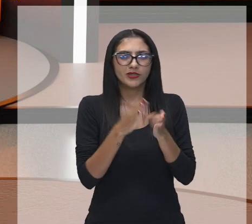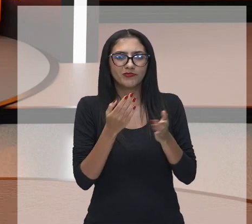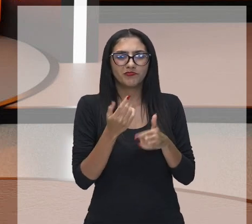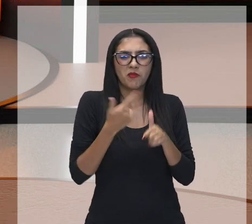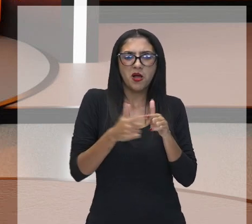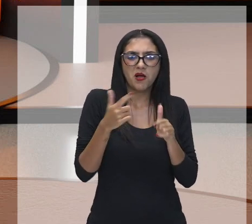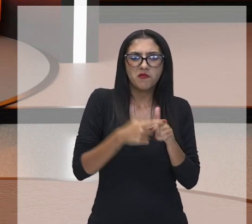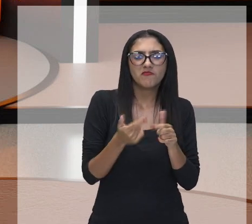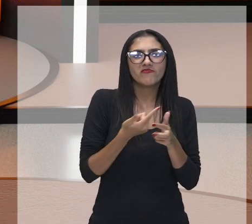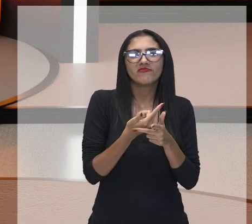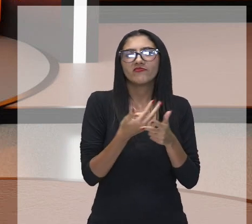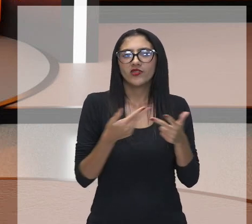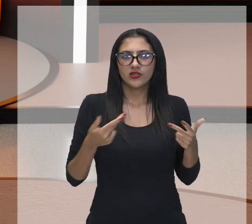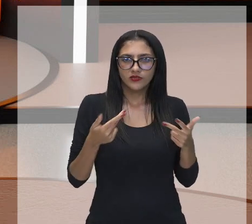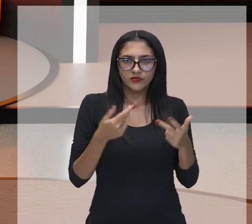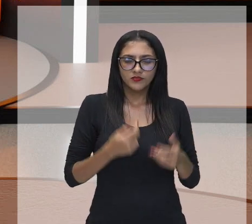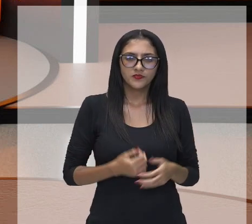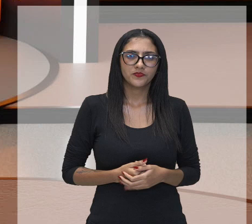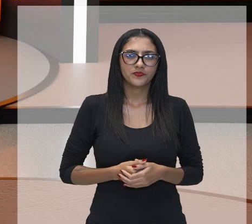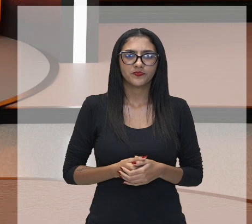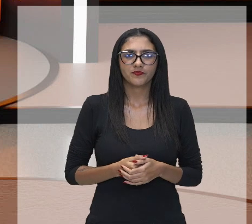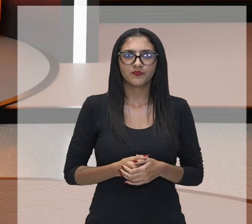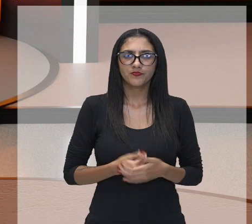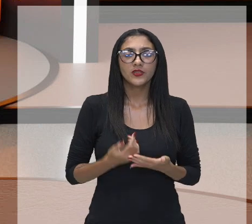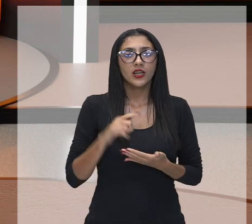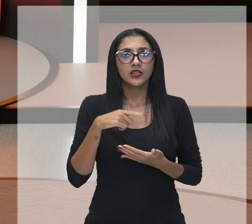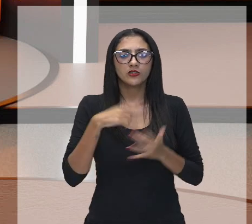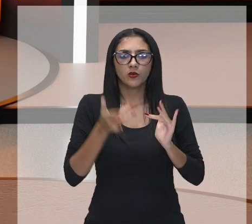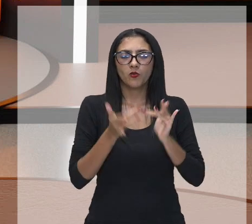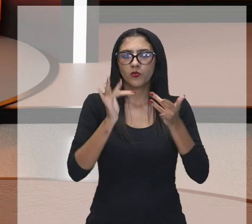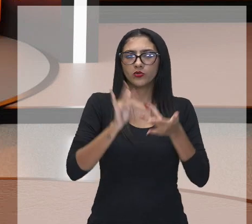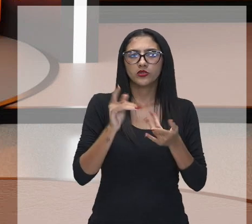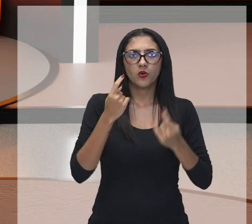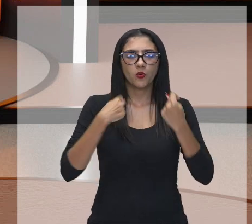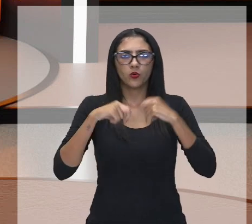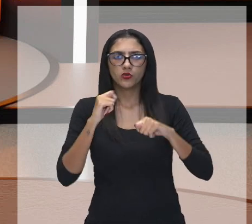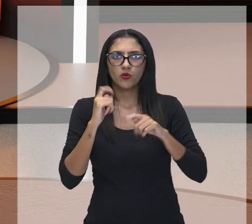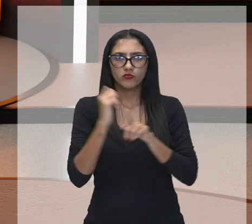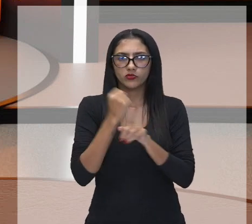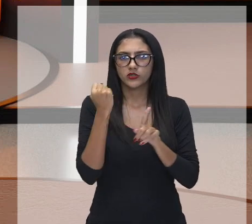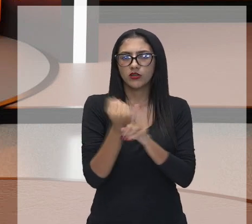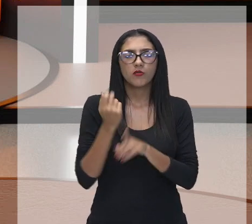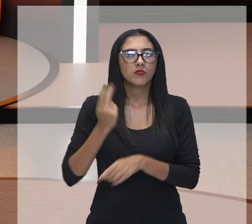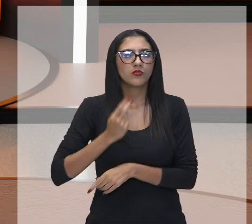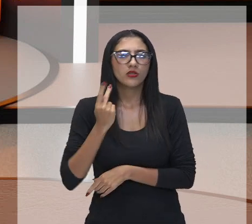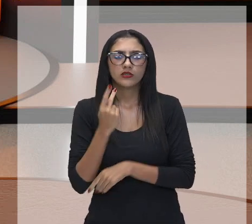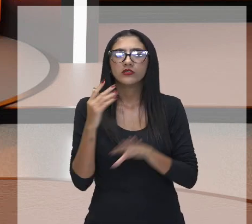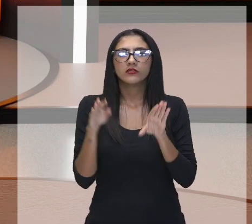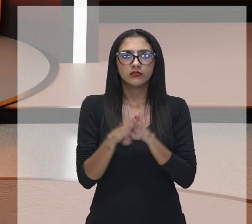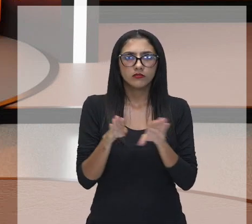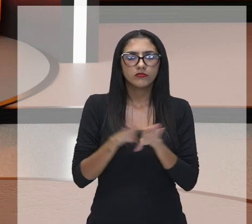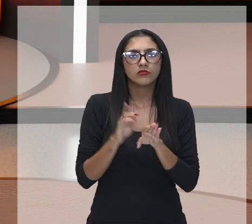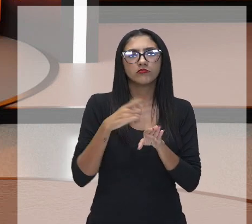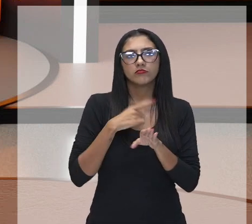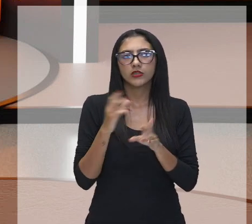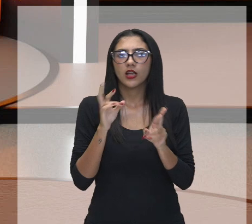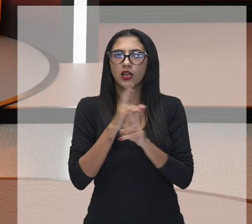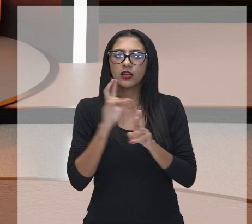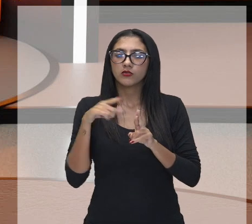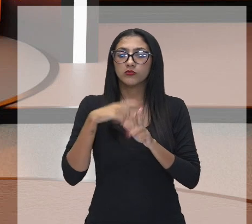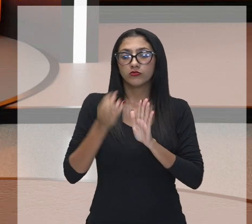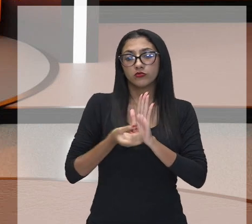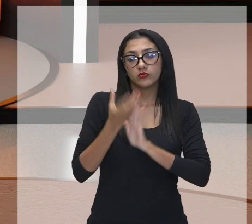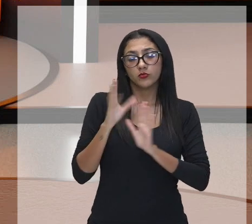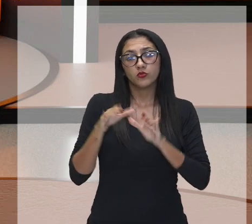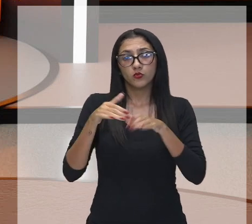prejuízos. E esse contexto econômico e social e político vai desencadear as origens do tenentismo. Então,